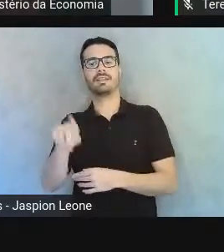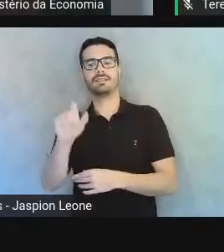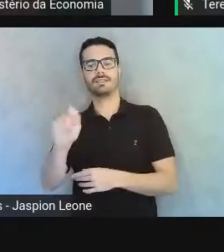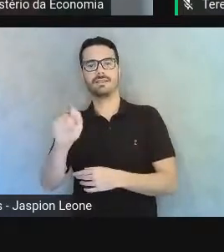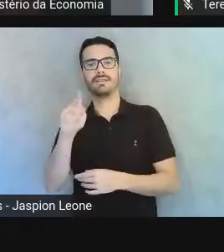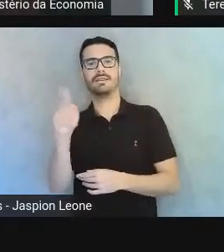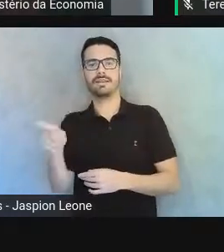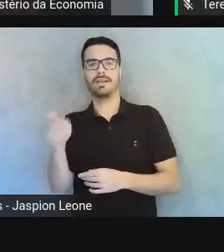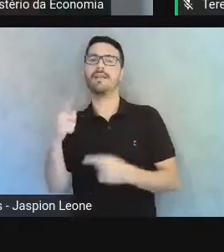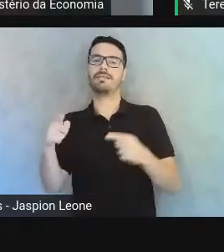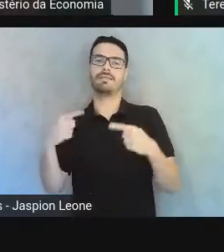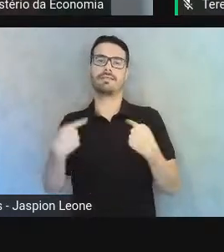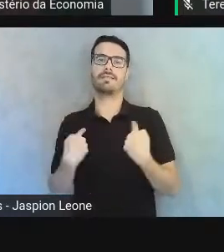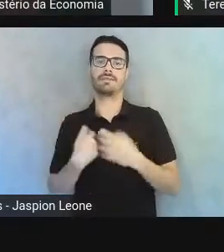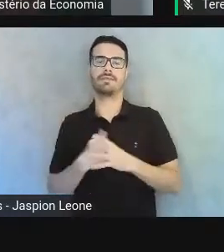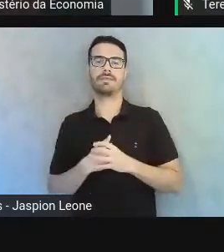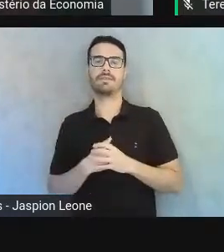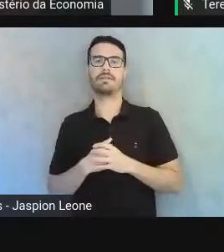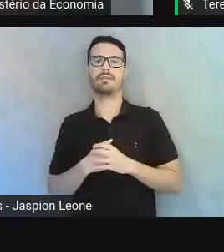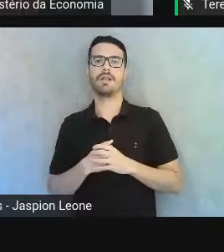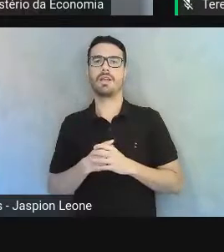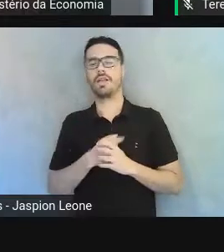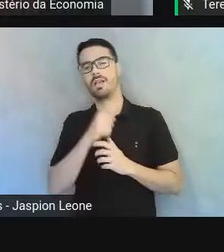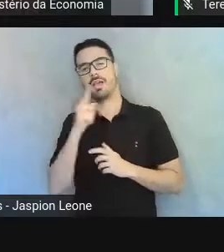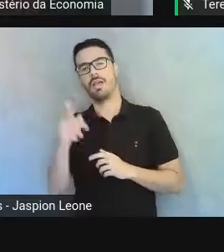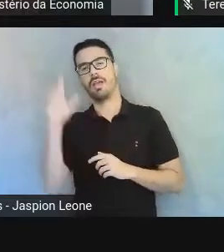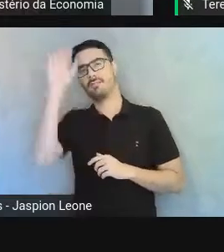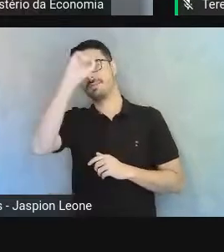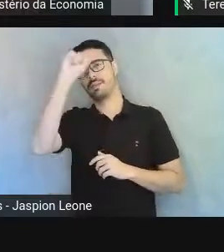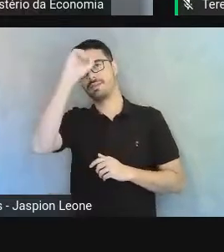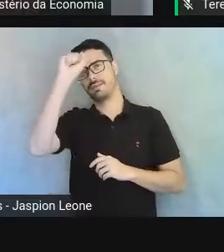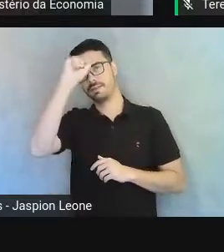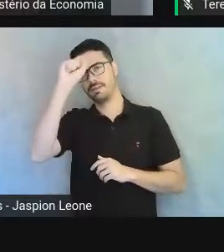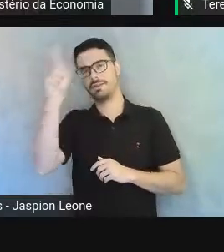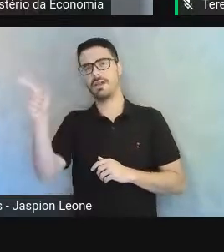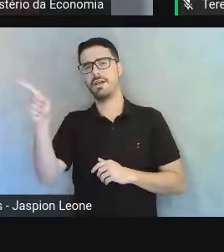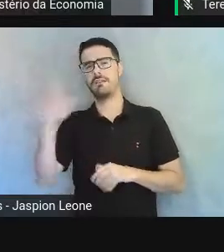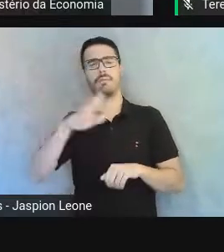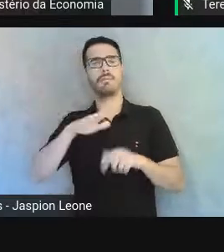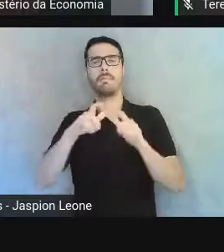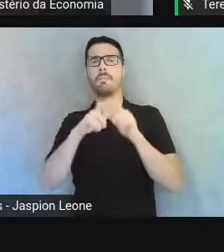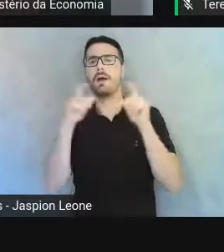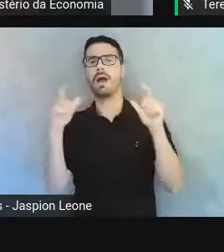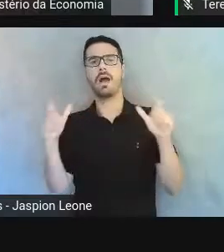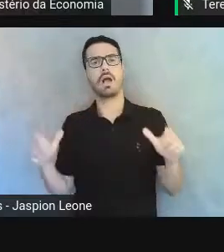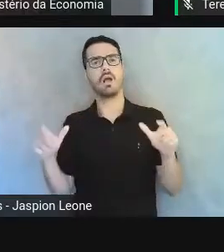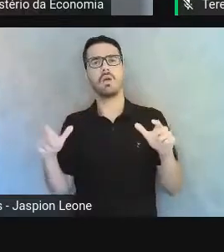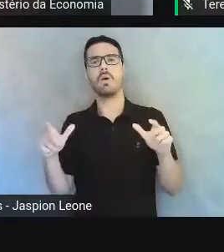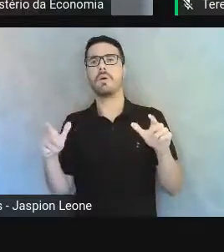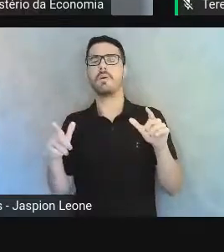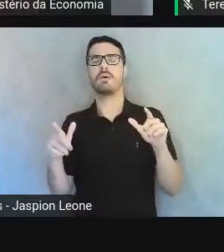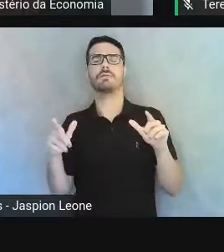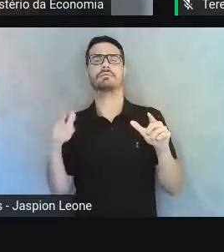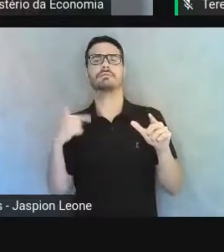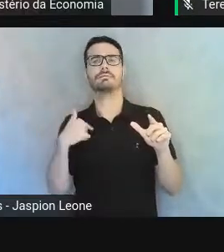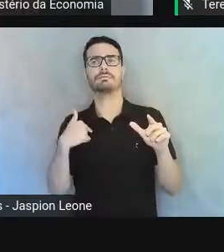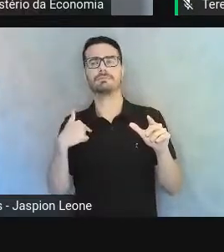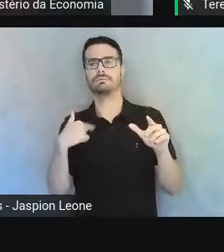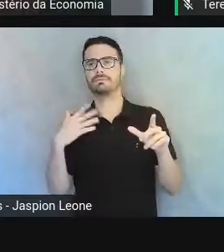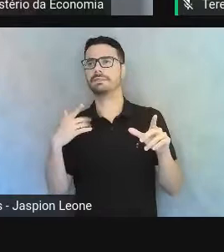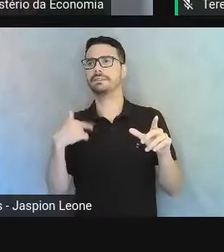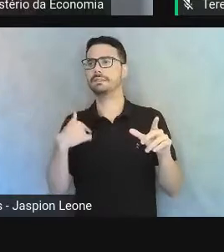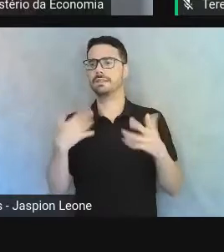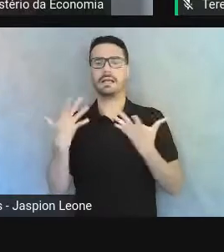né? E um aprendizado muito grande. Uma das maiores lições que eu incorporei a partir